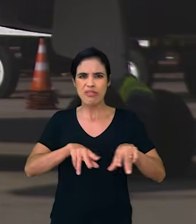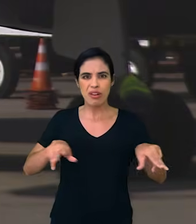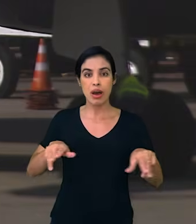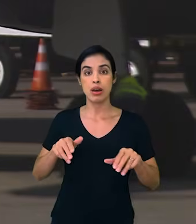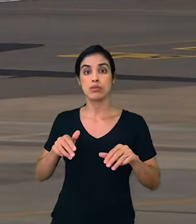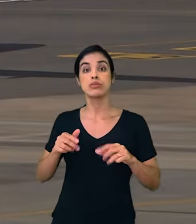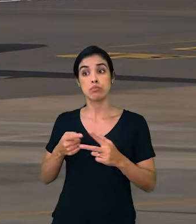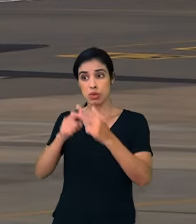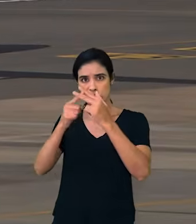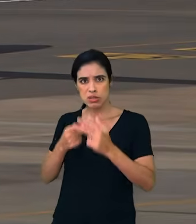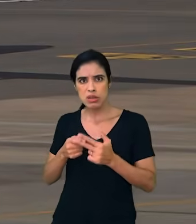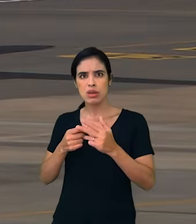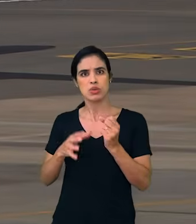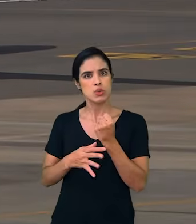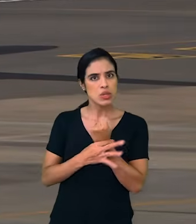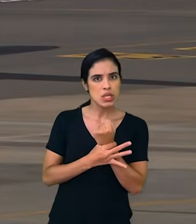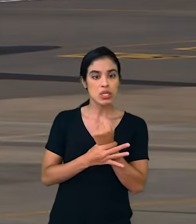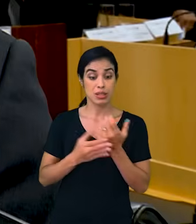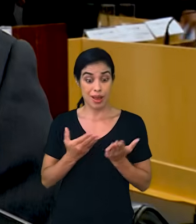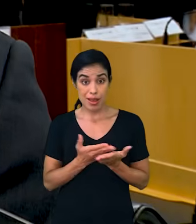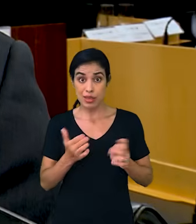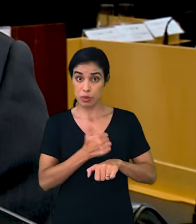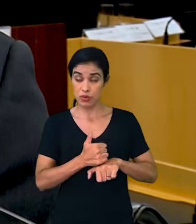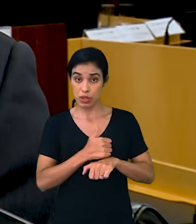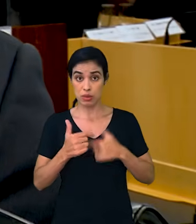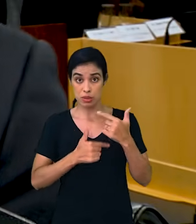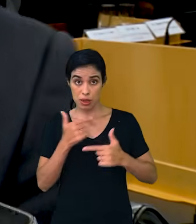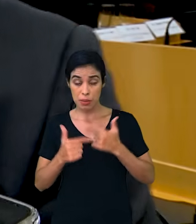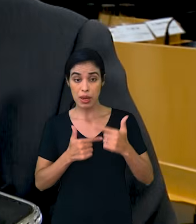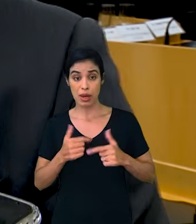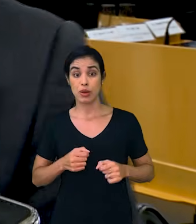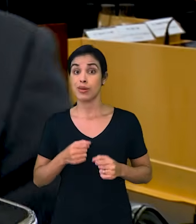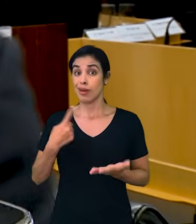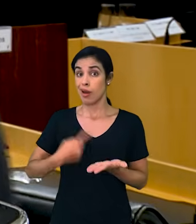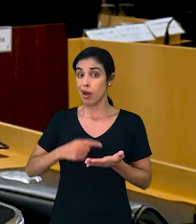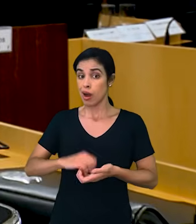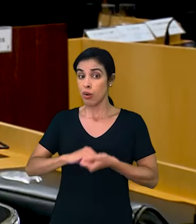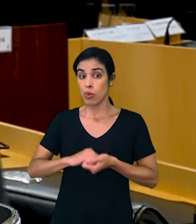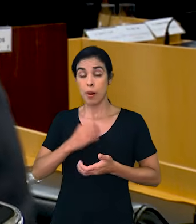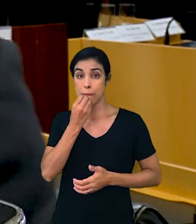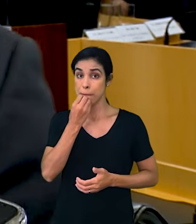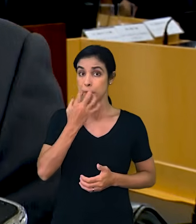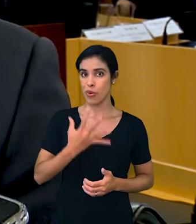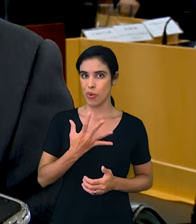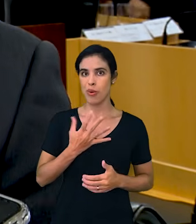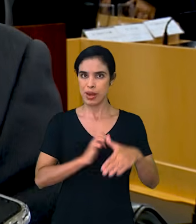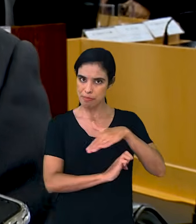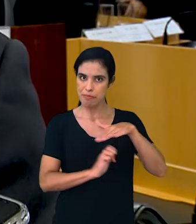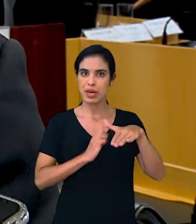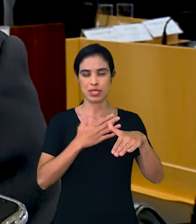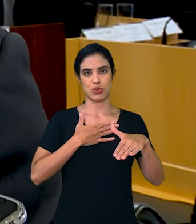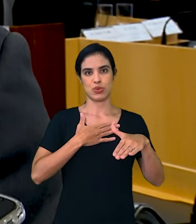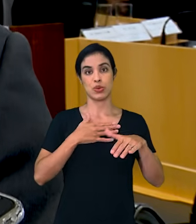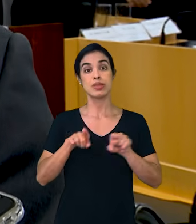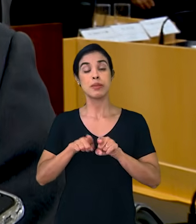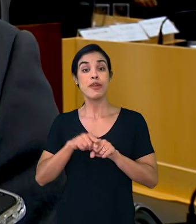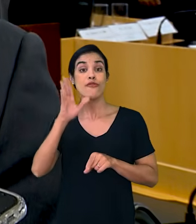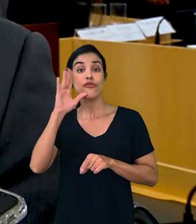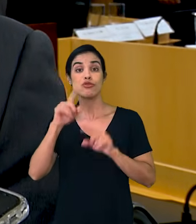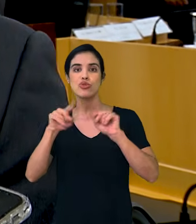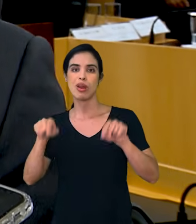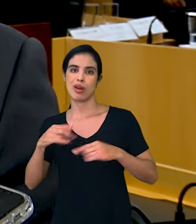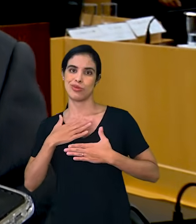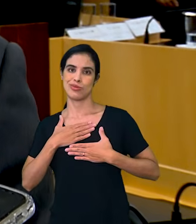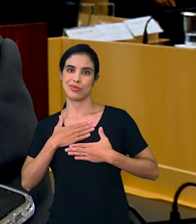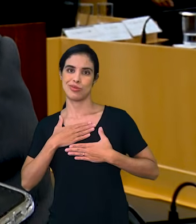na manutenção e na segurança. A convenção ela acabou sendo boa tanto para as empresas quanto para os trabalhadores, porque houve